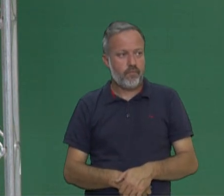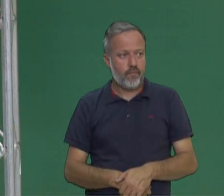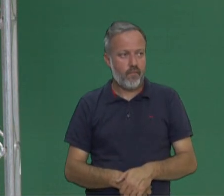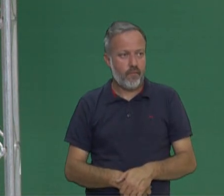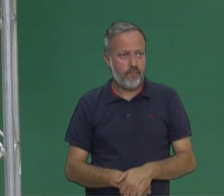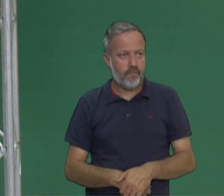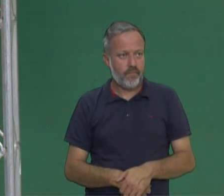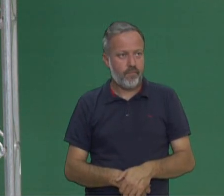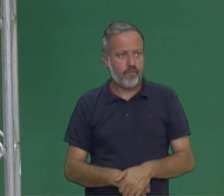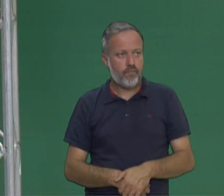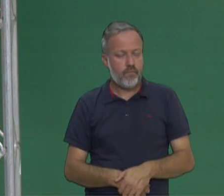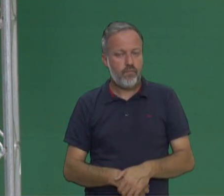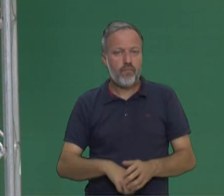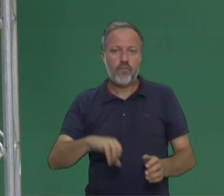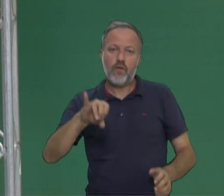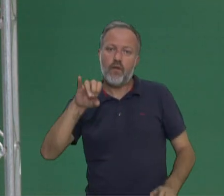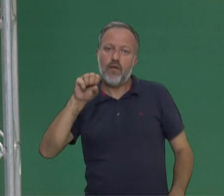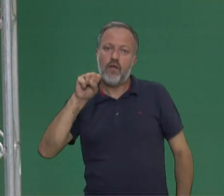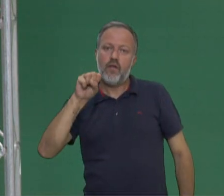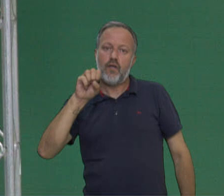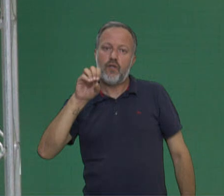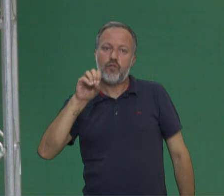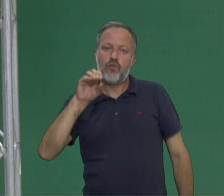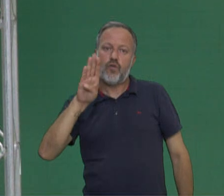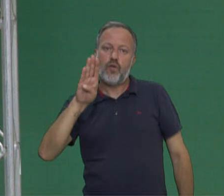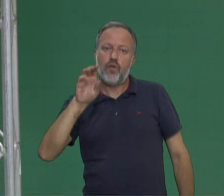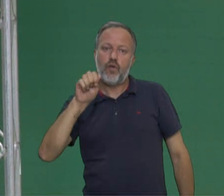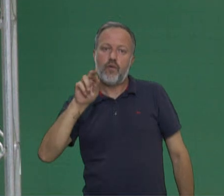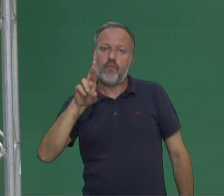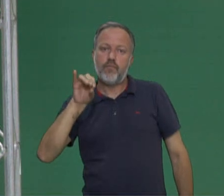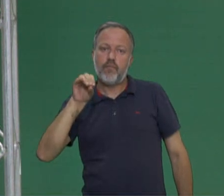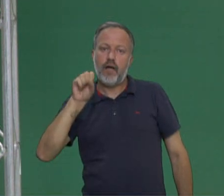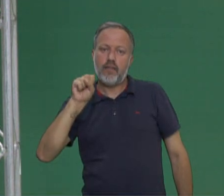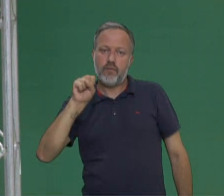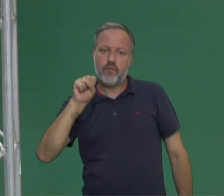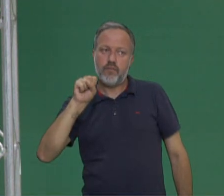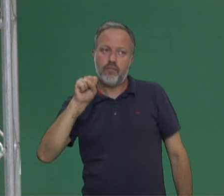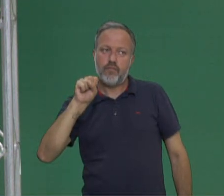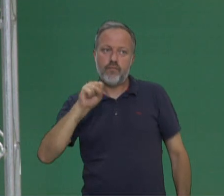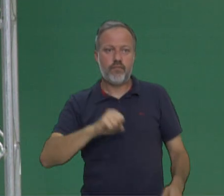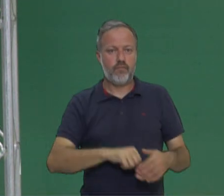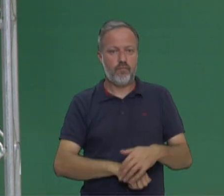Ótimo? Então, isóbaros, mesmo número de massa, correto?